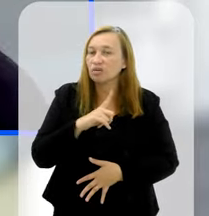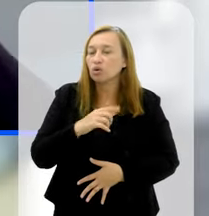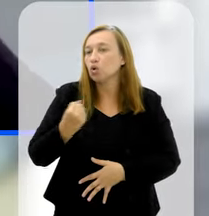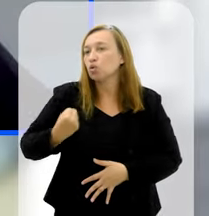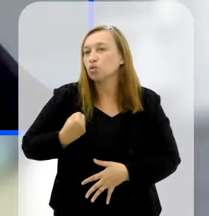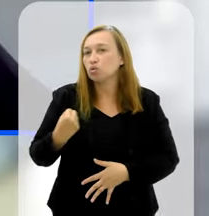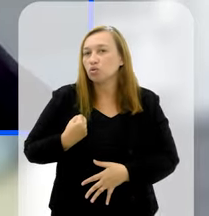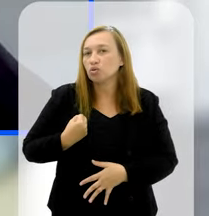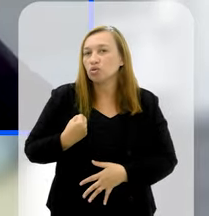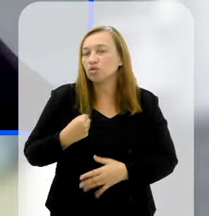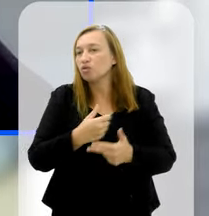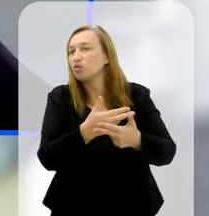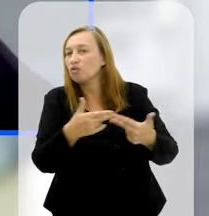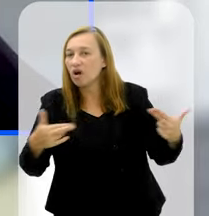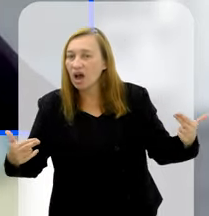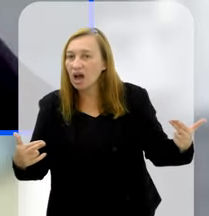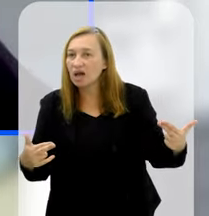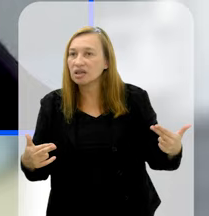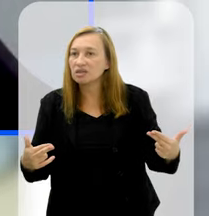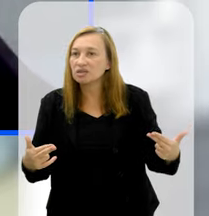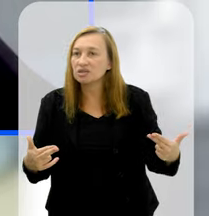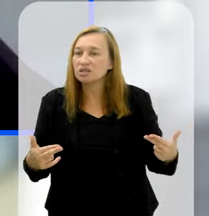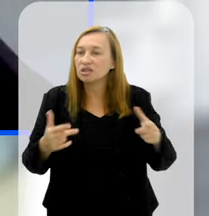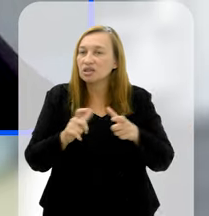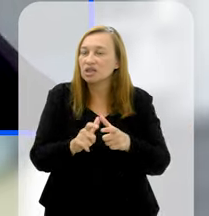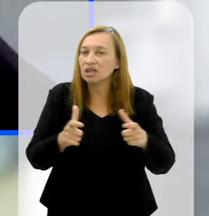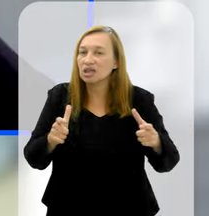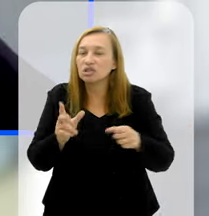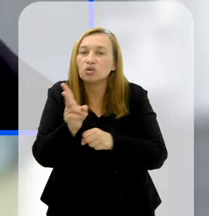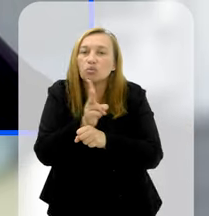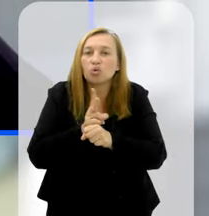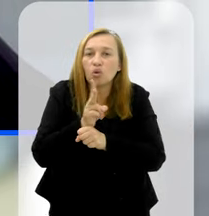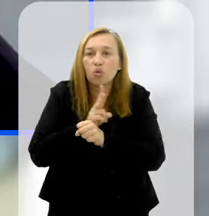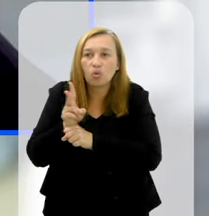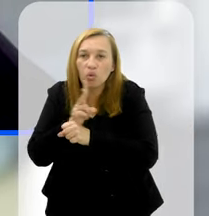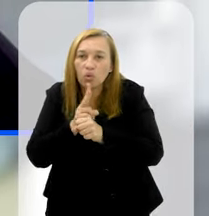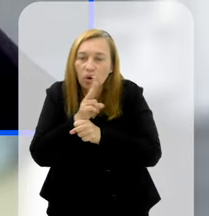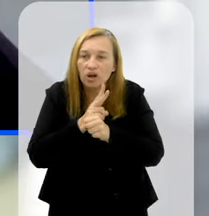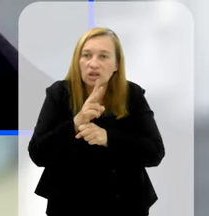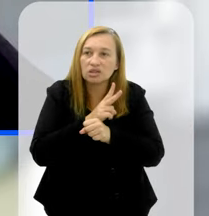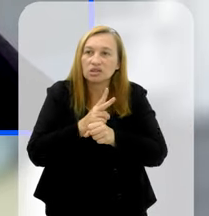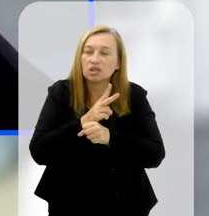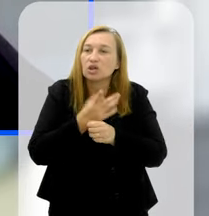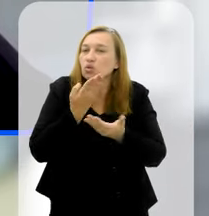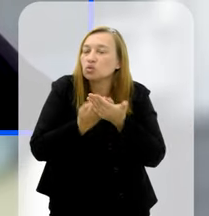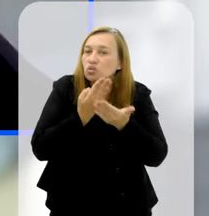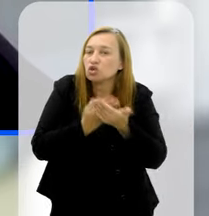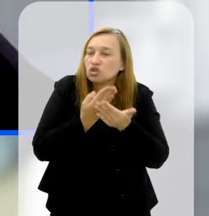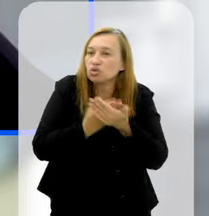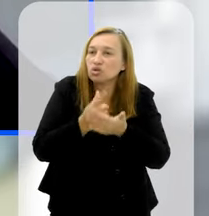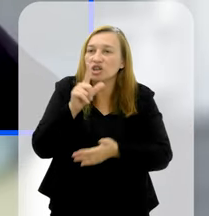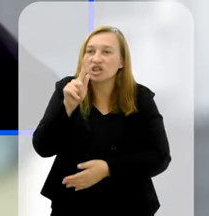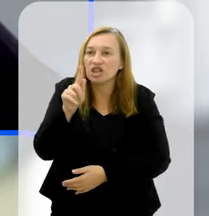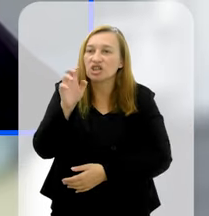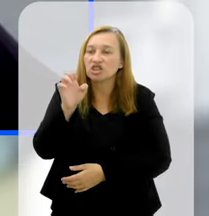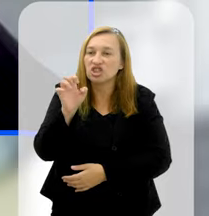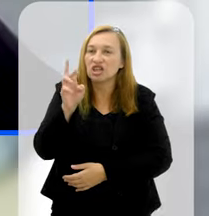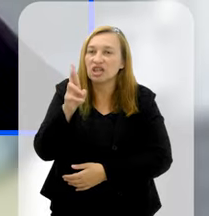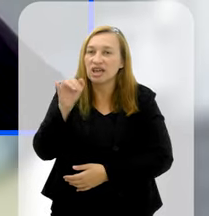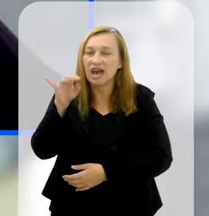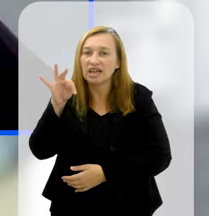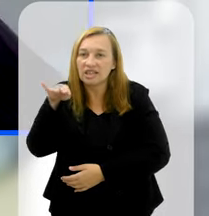temos, né, números, né, para mostrar que há uma grande procura no estudo da